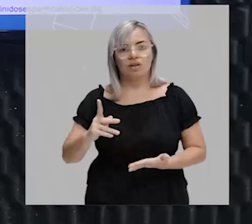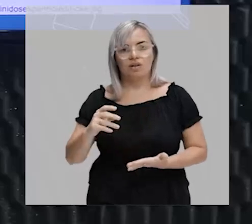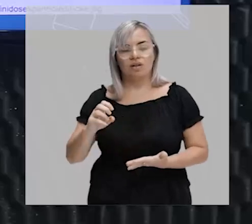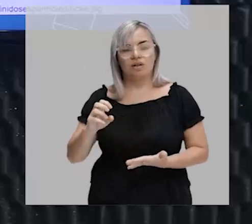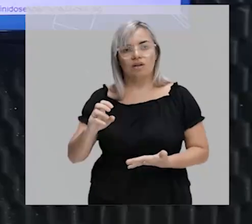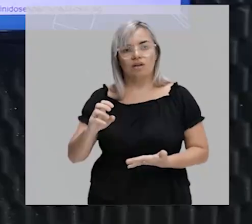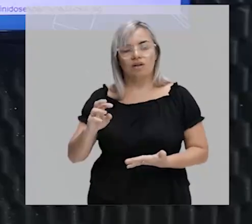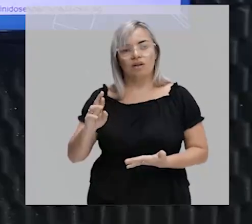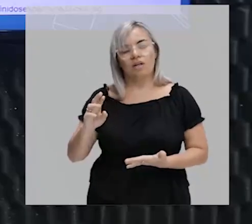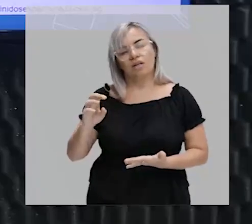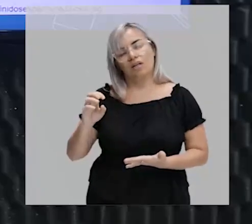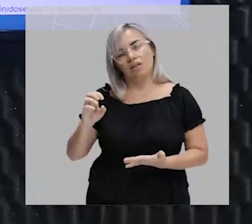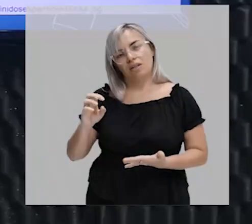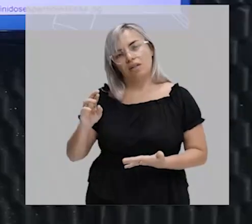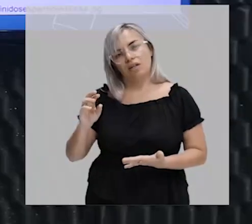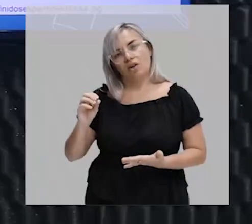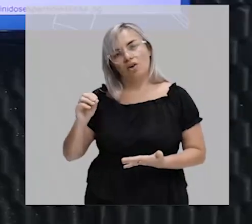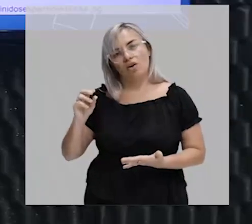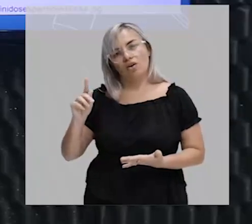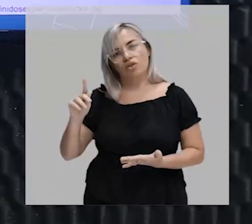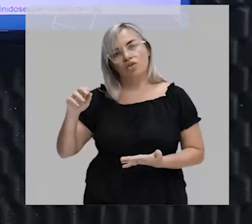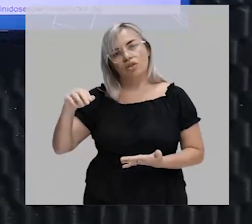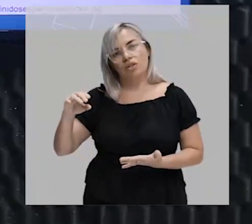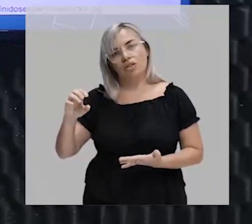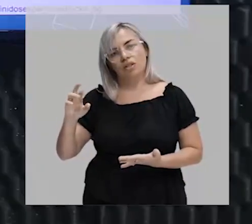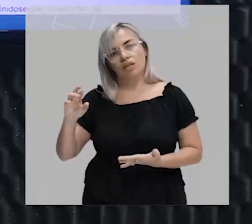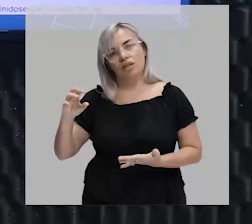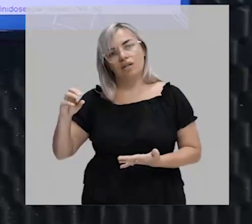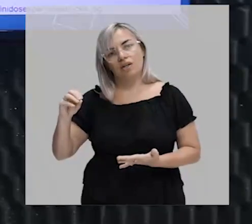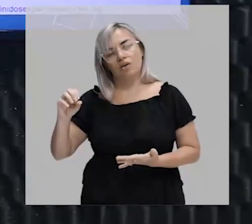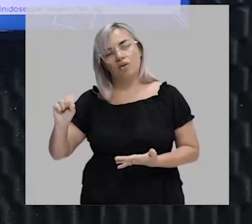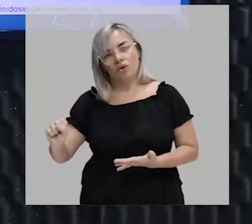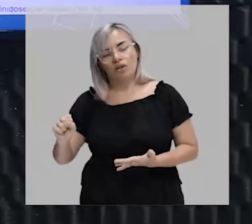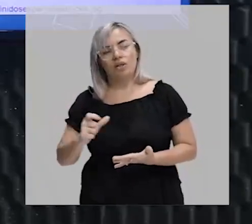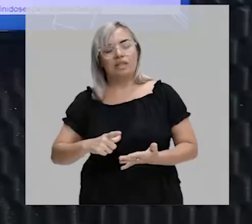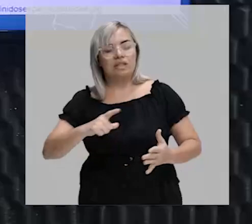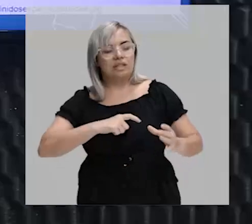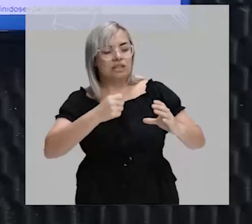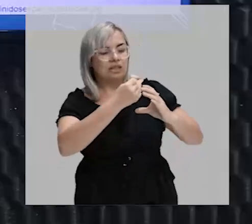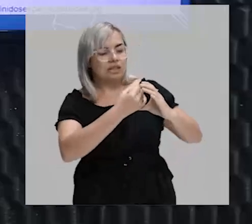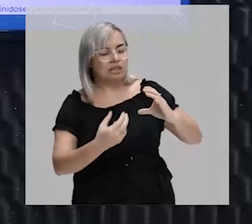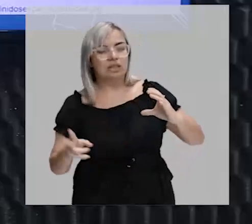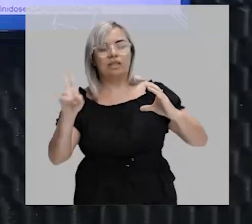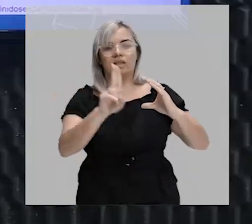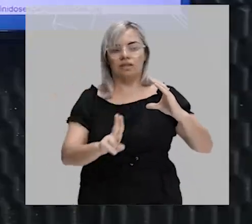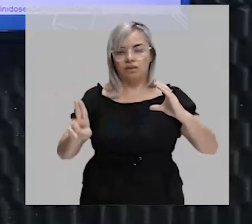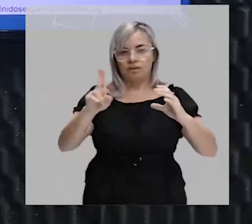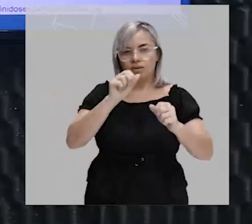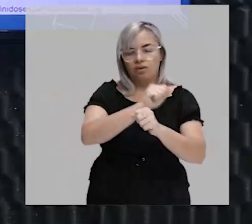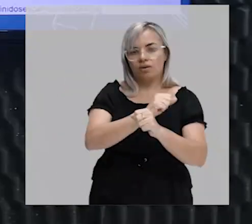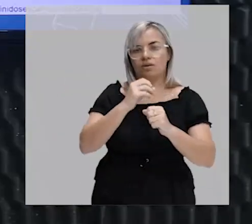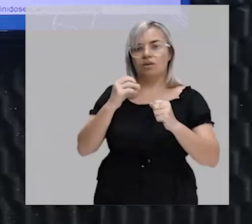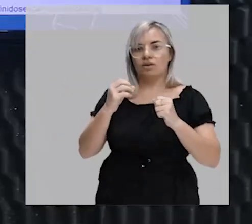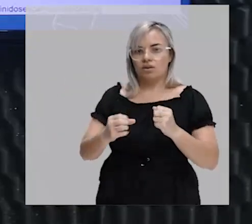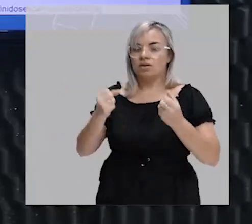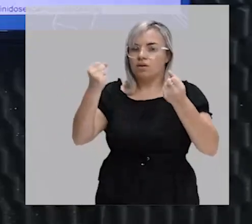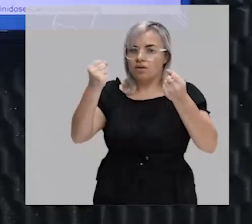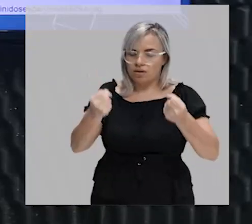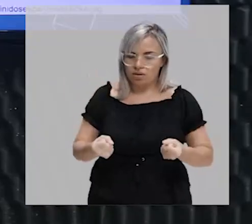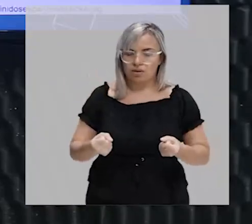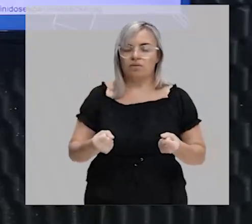os heterogenéricos, tá, que eles têm essa característica, utilizando o artigo para que eu